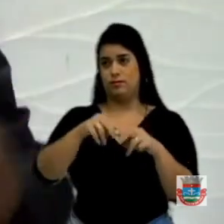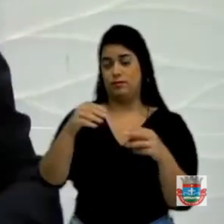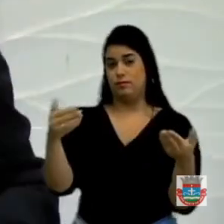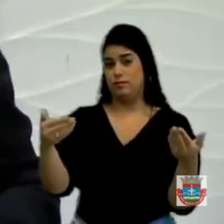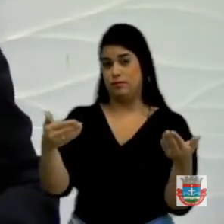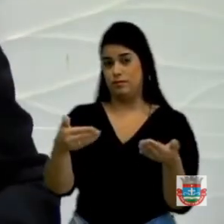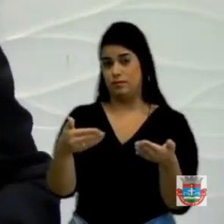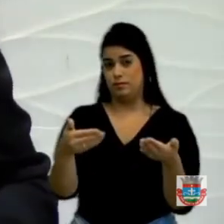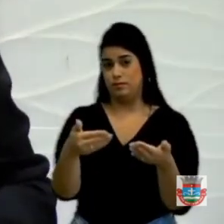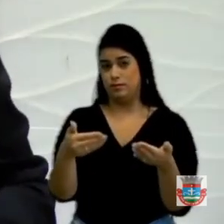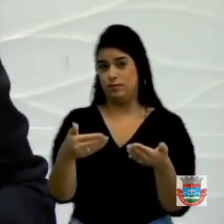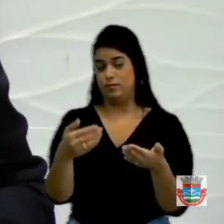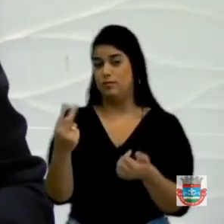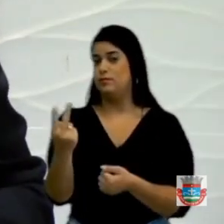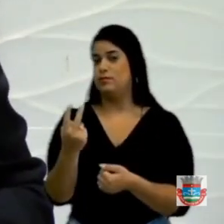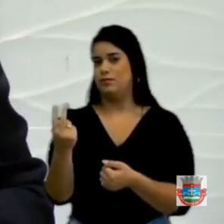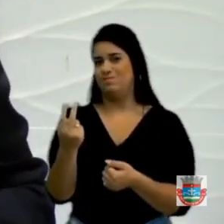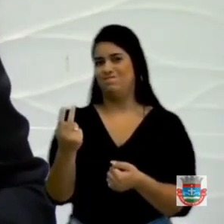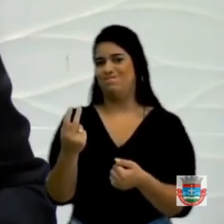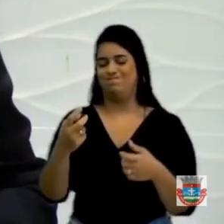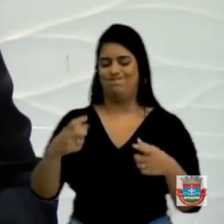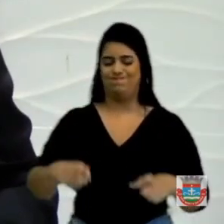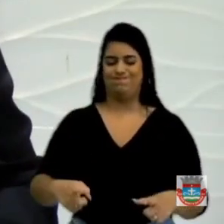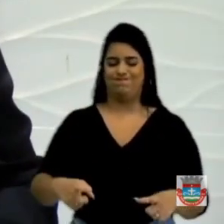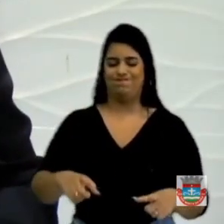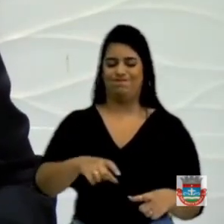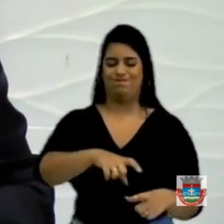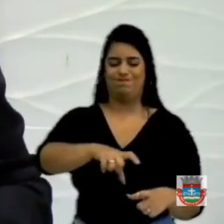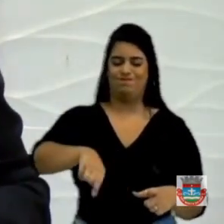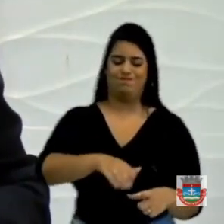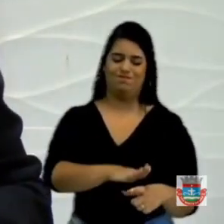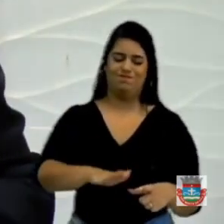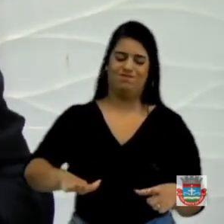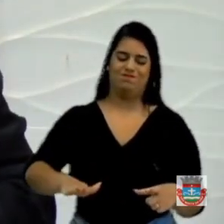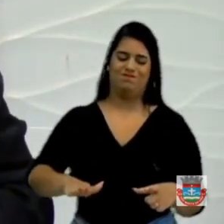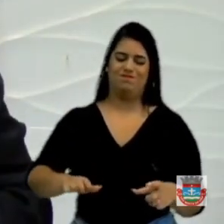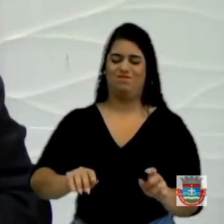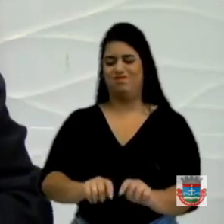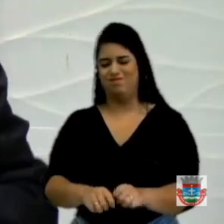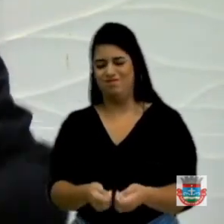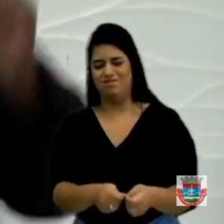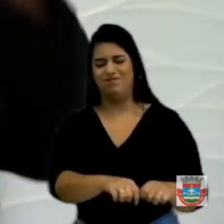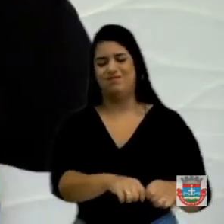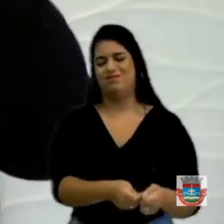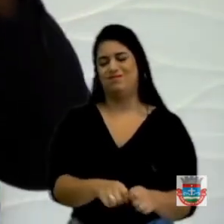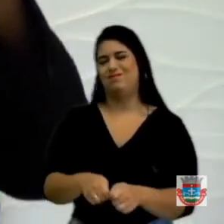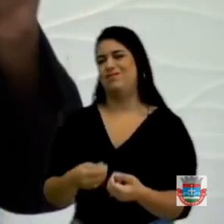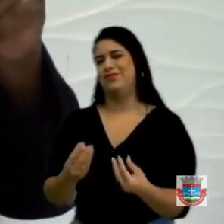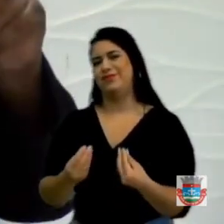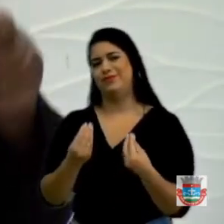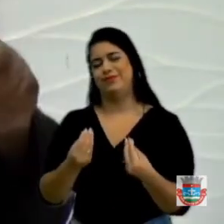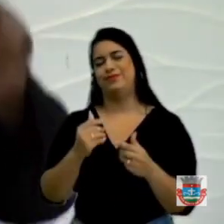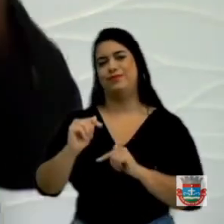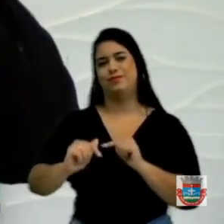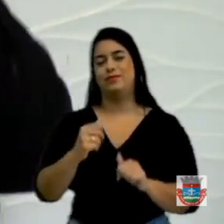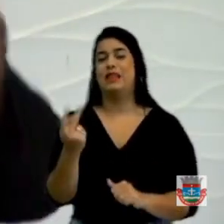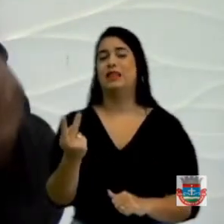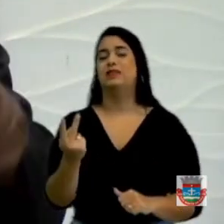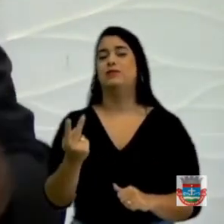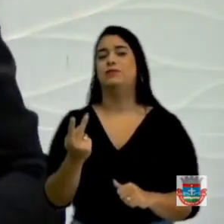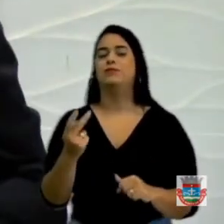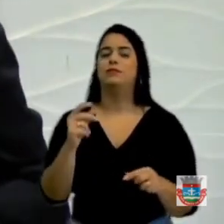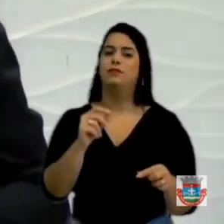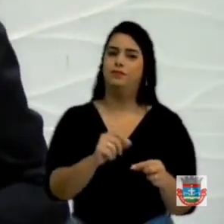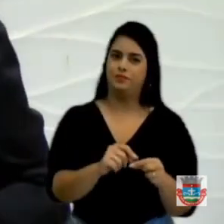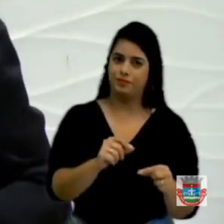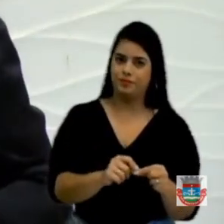vezes, está estourado lá todinho. Veja a qualidade do serviço. Duas vezes que foi